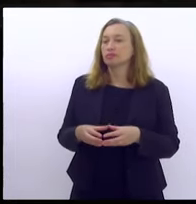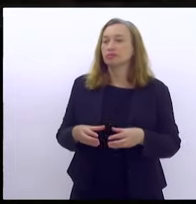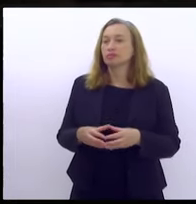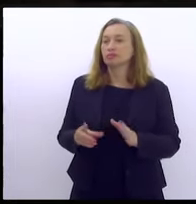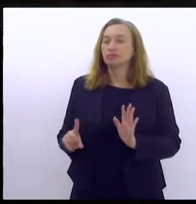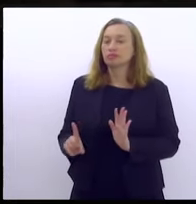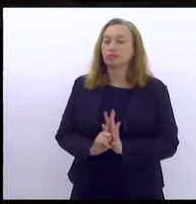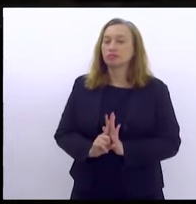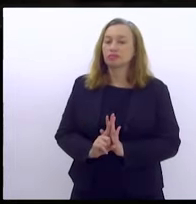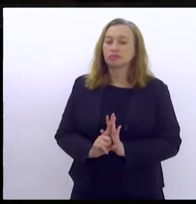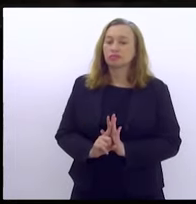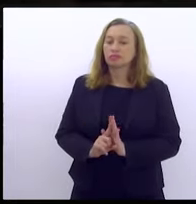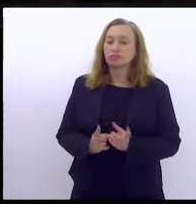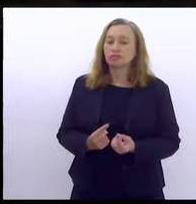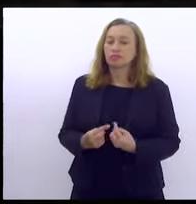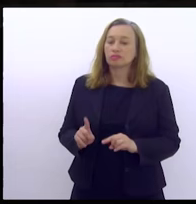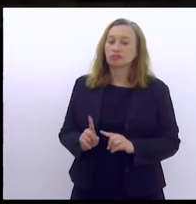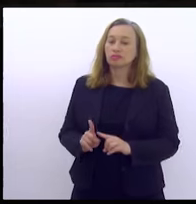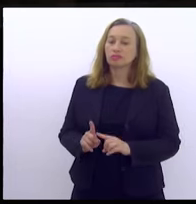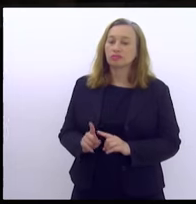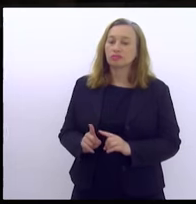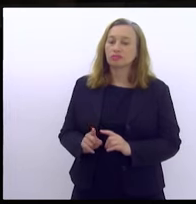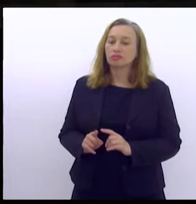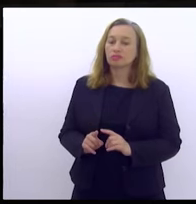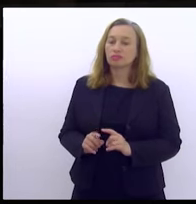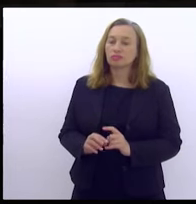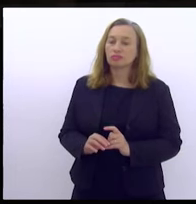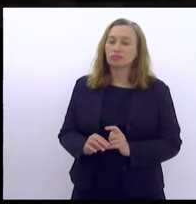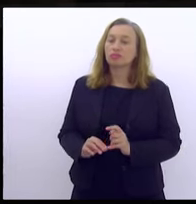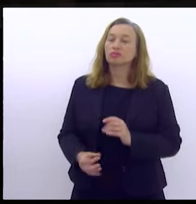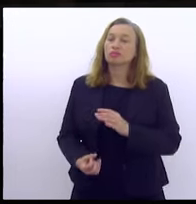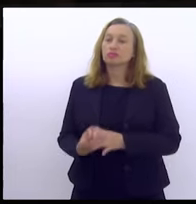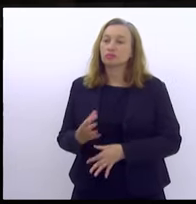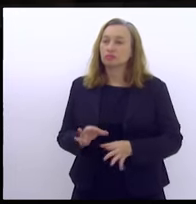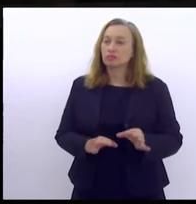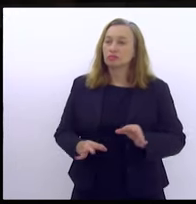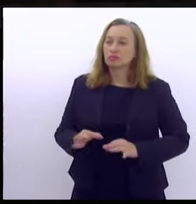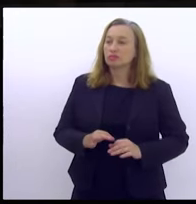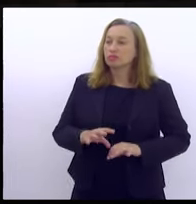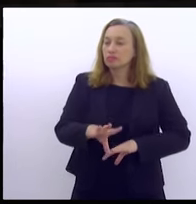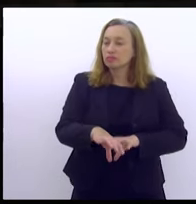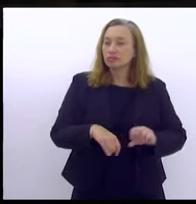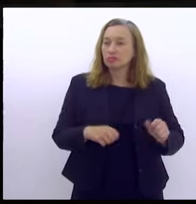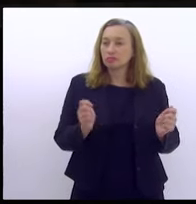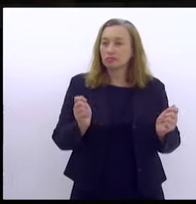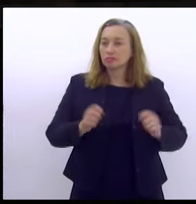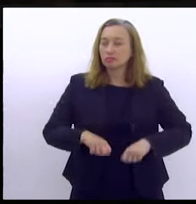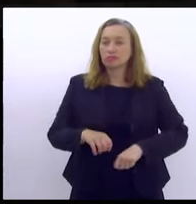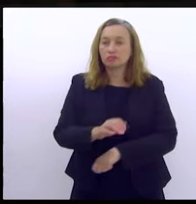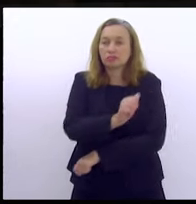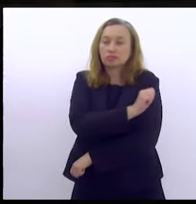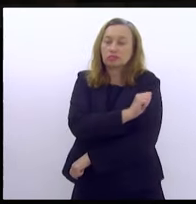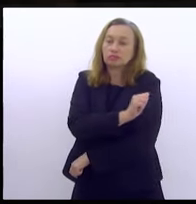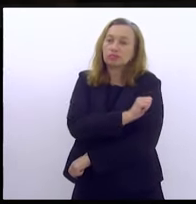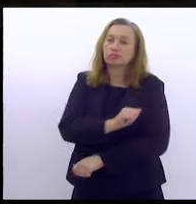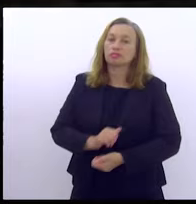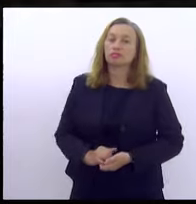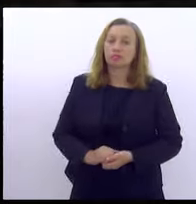lei que combate, que cria um programa de capacitação dos alunos